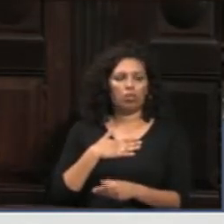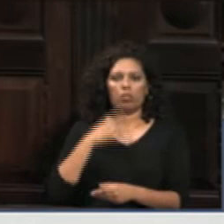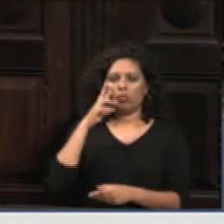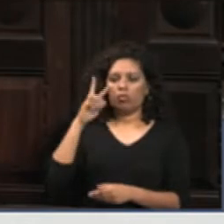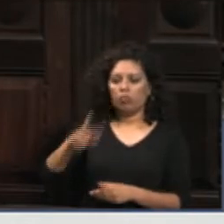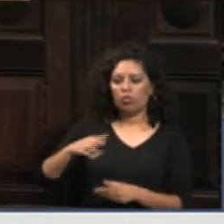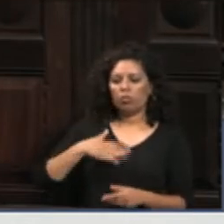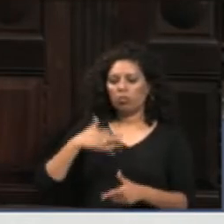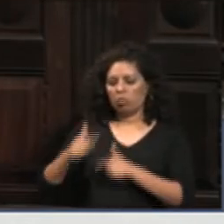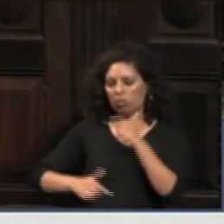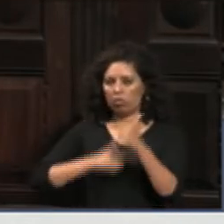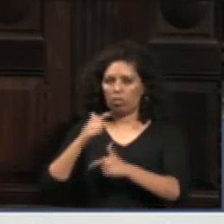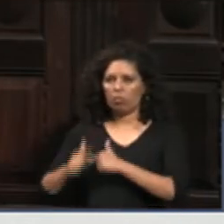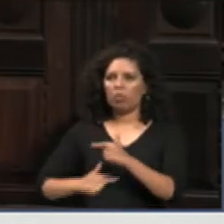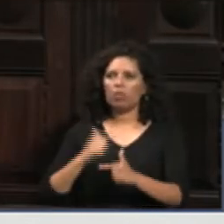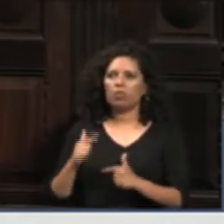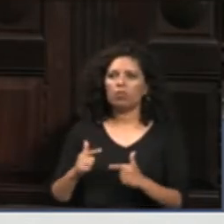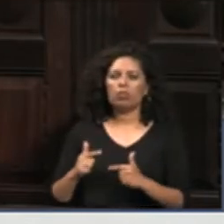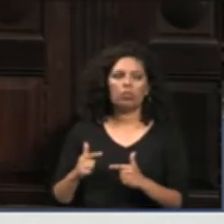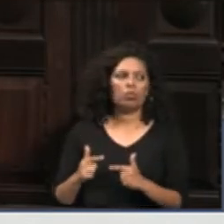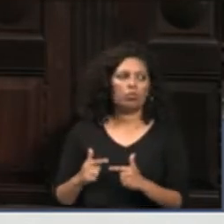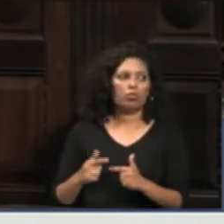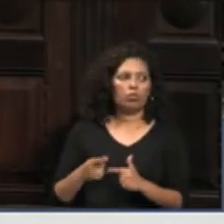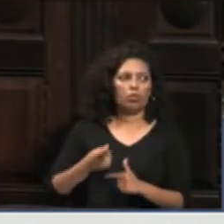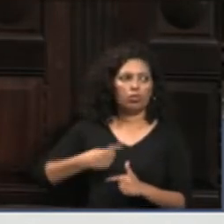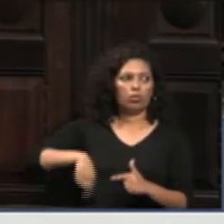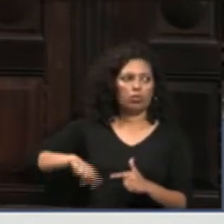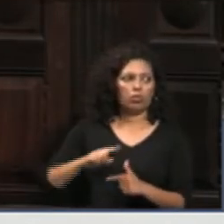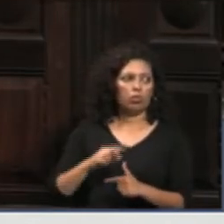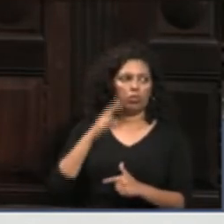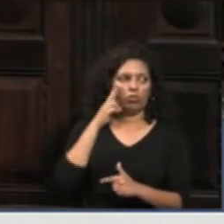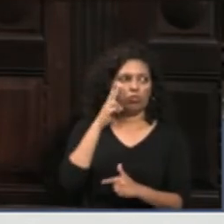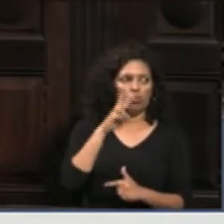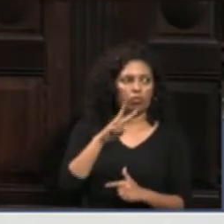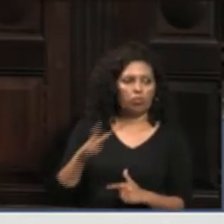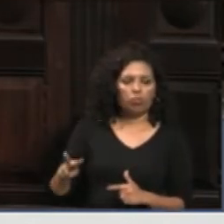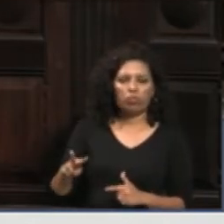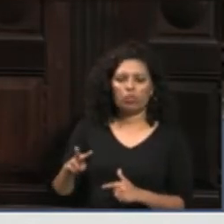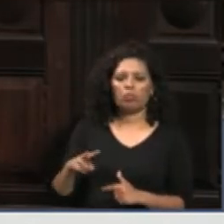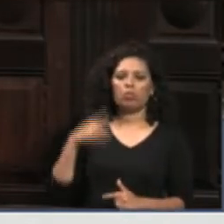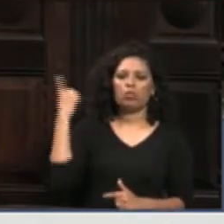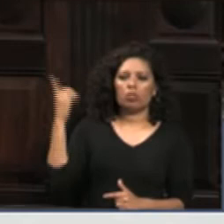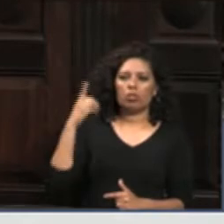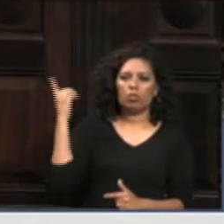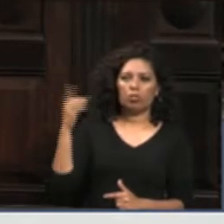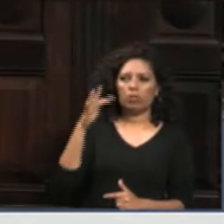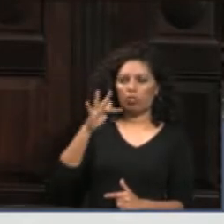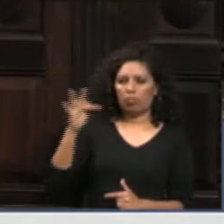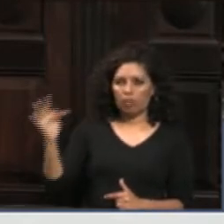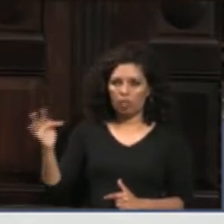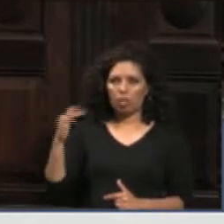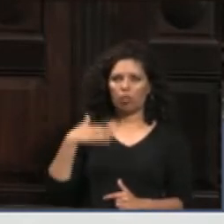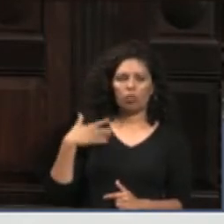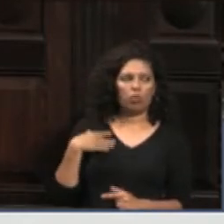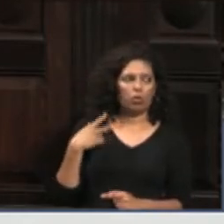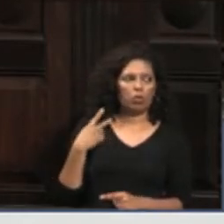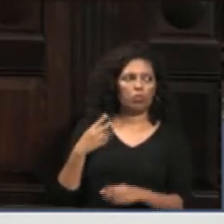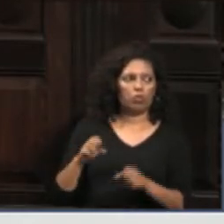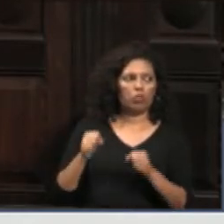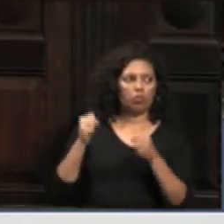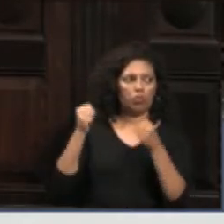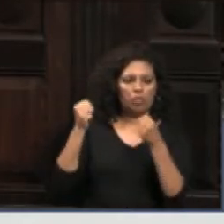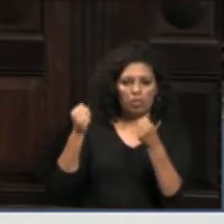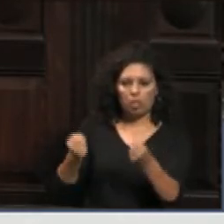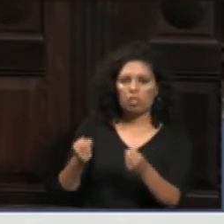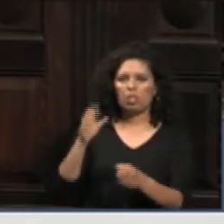trabalho, e a gente aqui teve a opção de ser candidato a deputado federal, não consegui êxito no mandato, mas